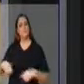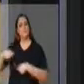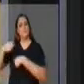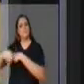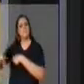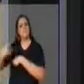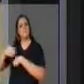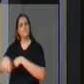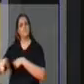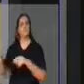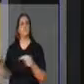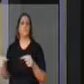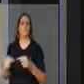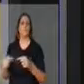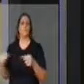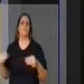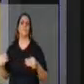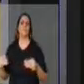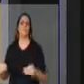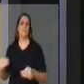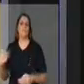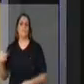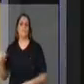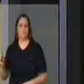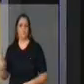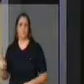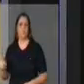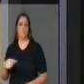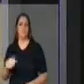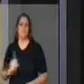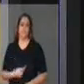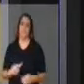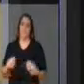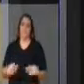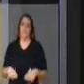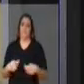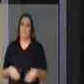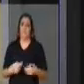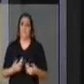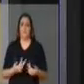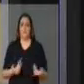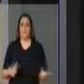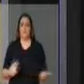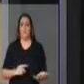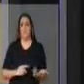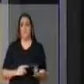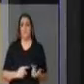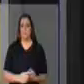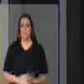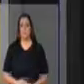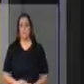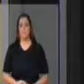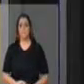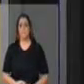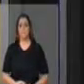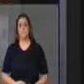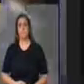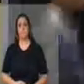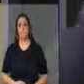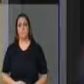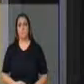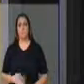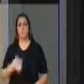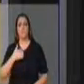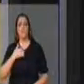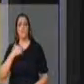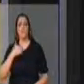ministério dele referente às nossas necessidades, de forma muito breve, porque